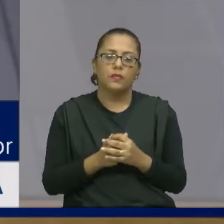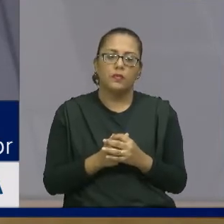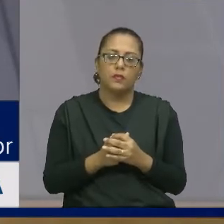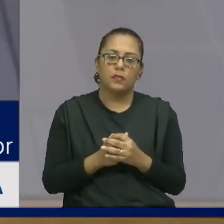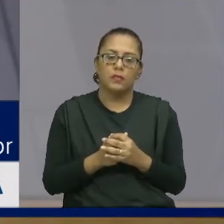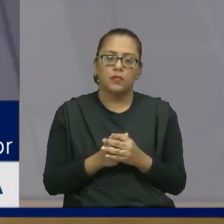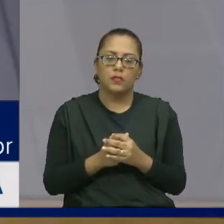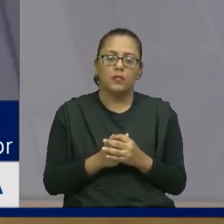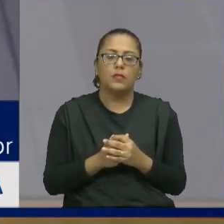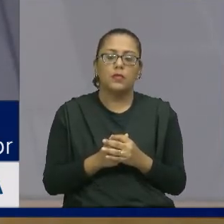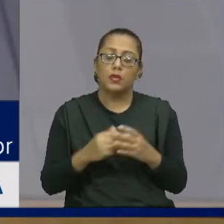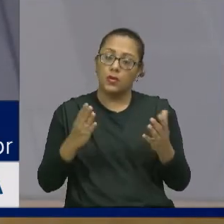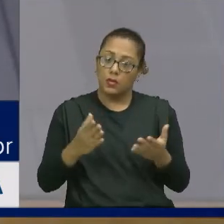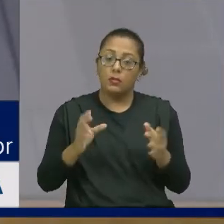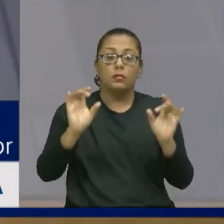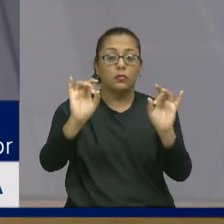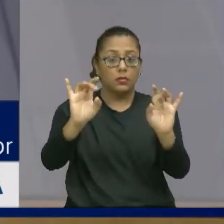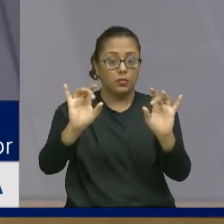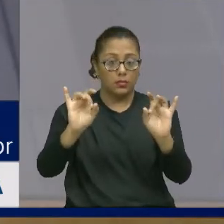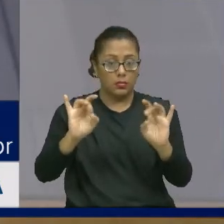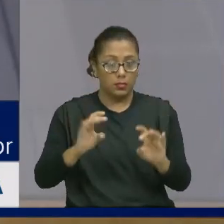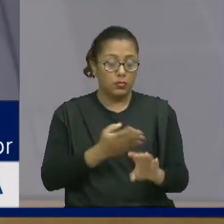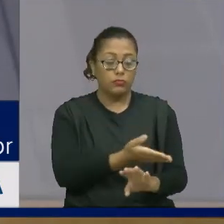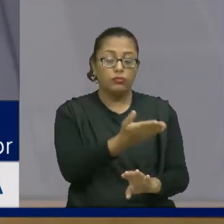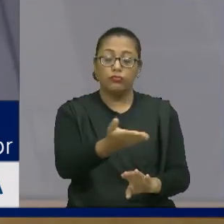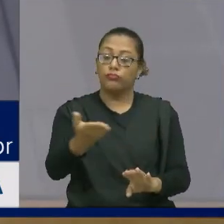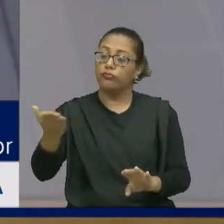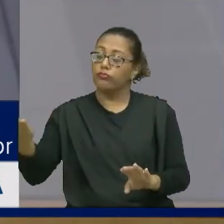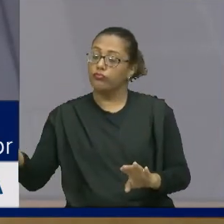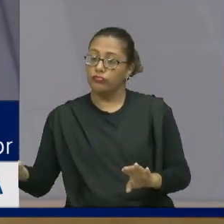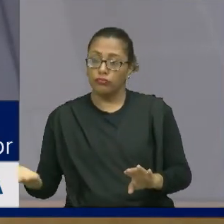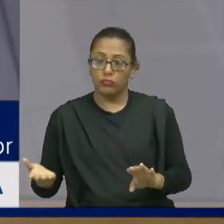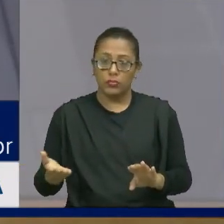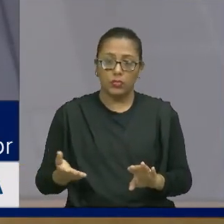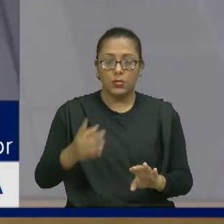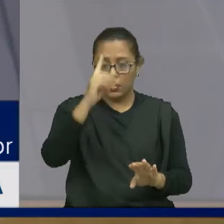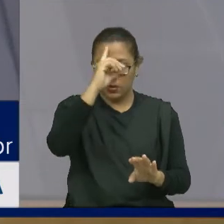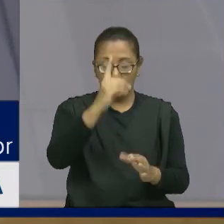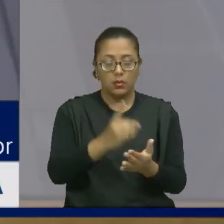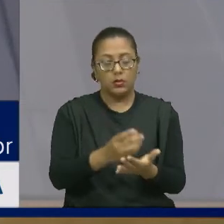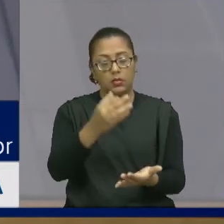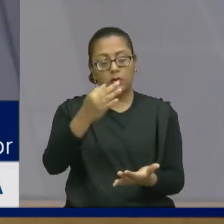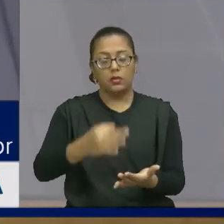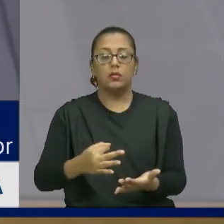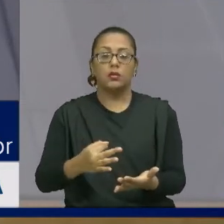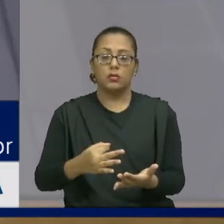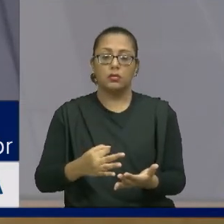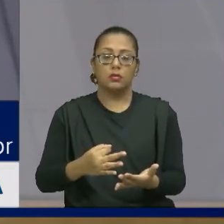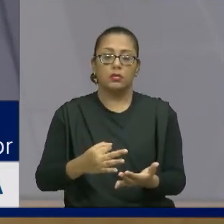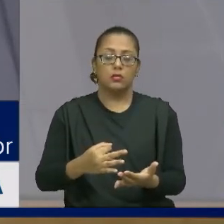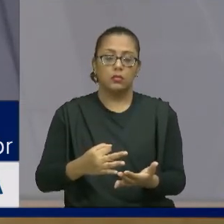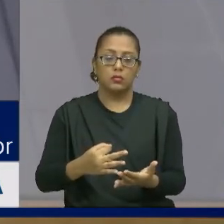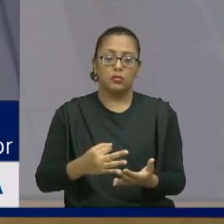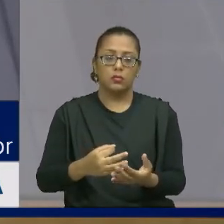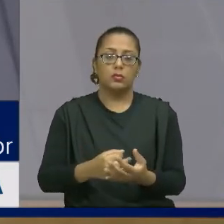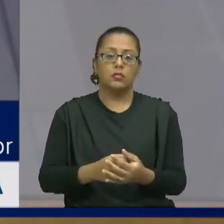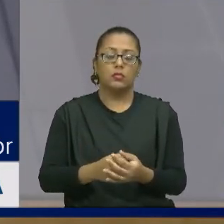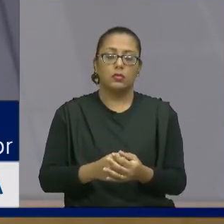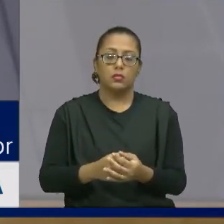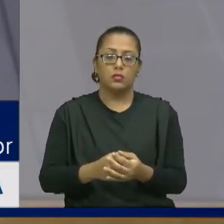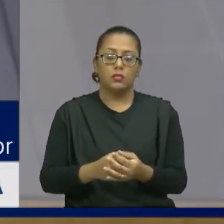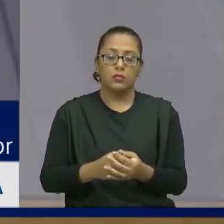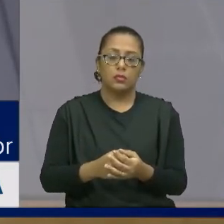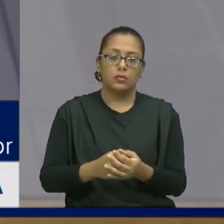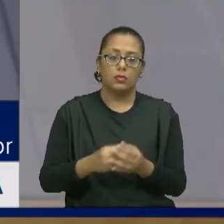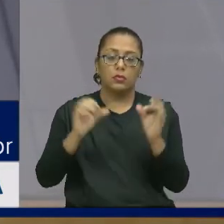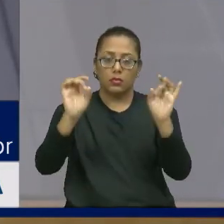dar mais especialidade às decisões e menos generalidade. Portanto, não